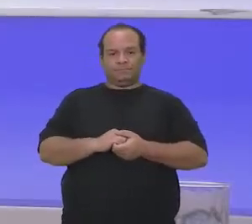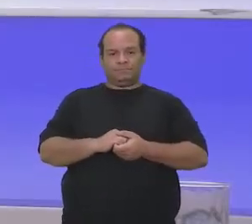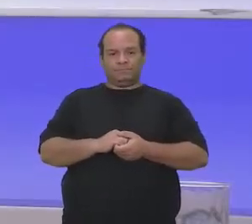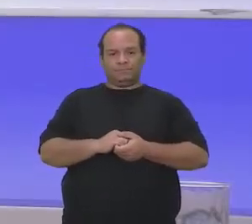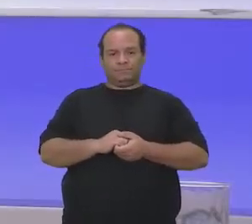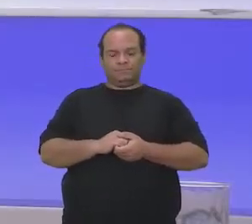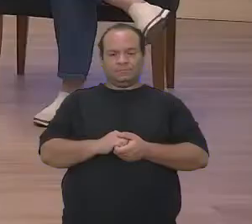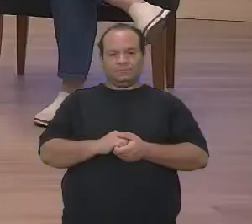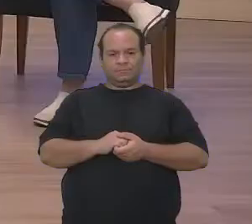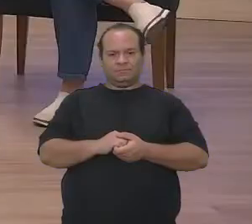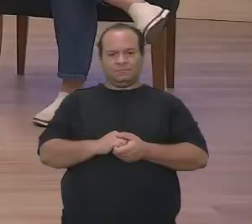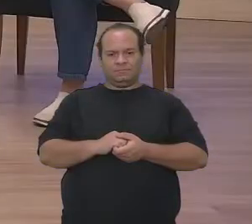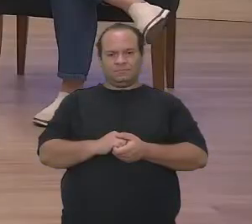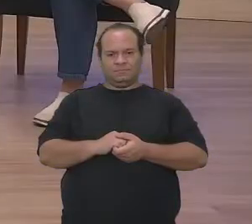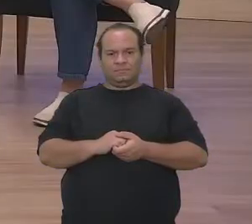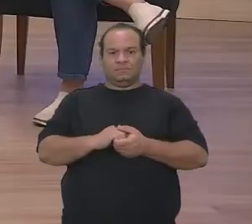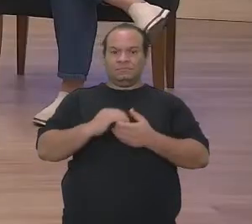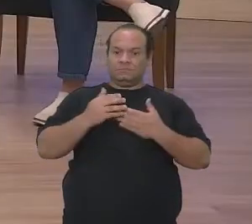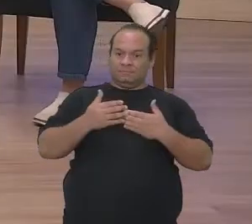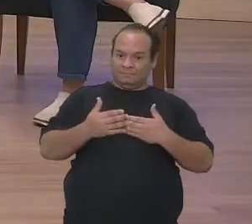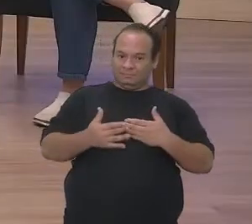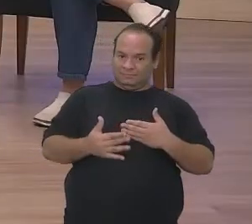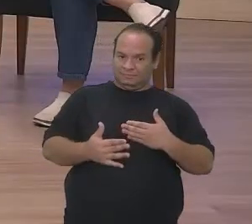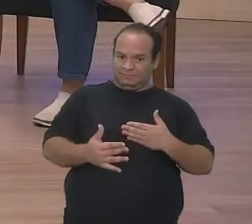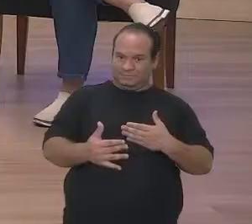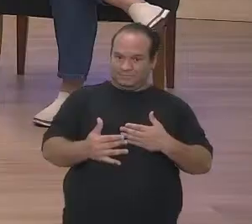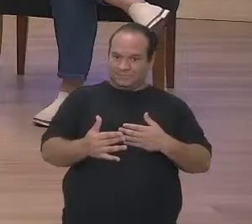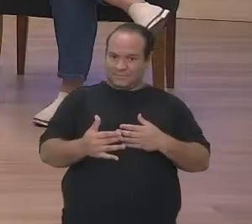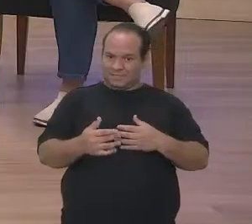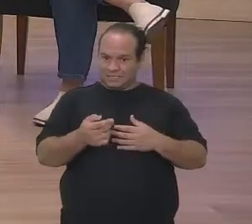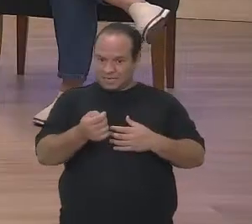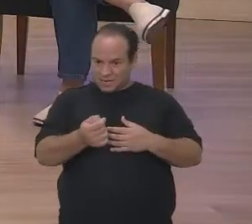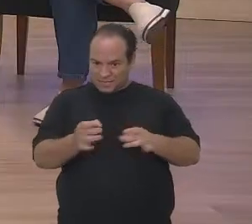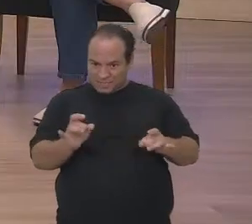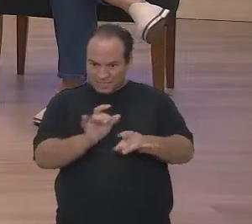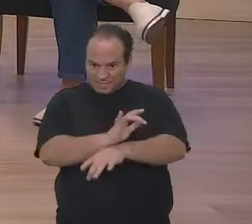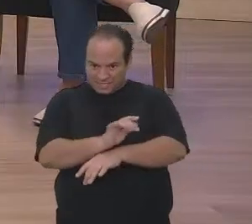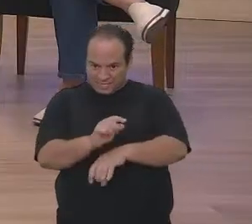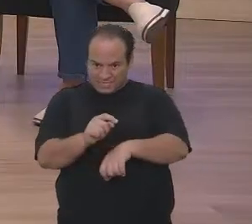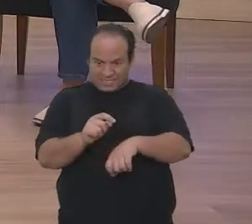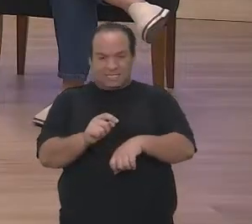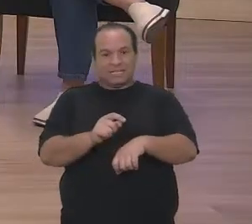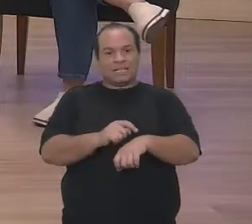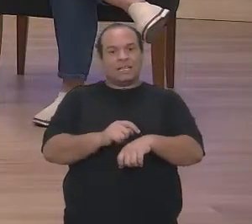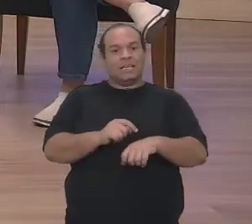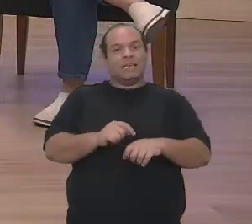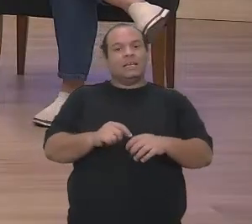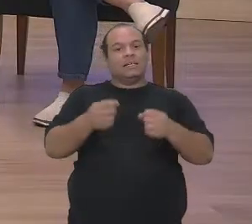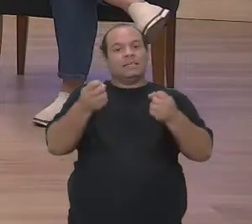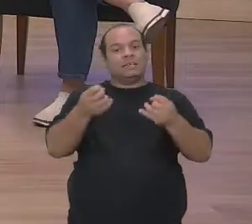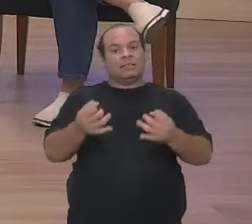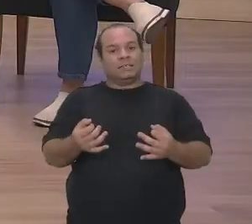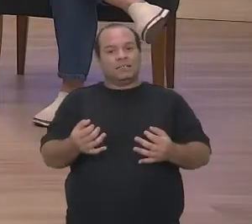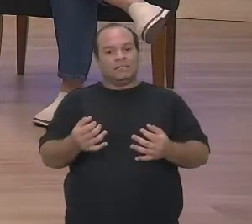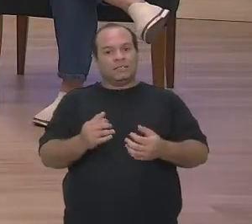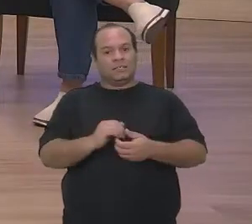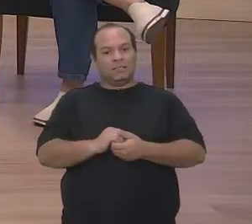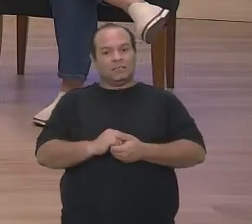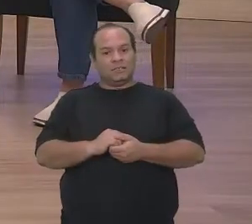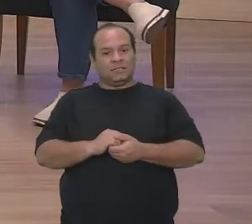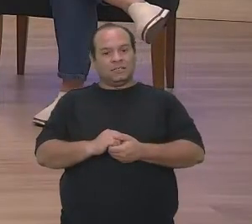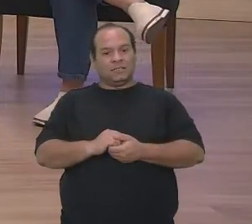Para não se estender muito, que eu acho que a gente já está chegando na reta final, a ideia aqui também... Acho que pulou